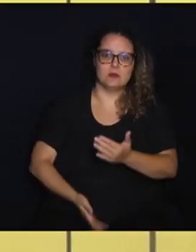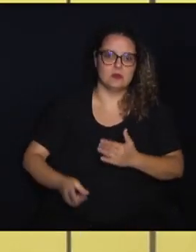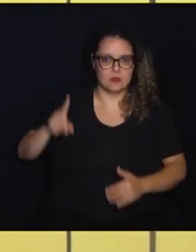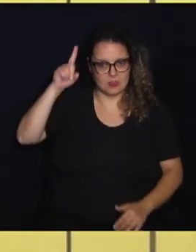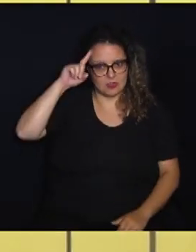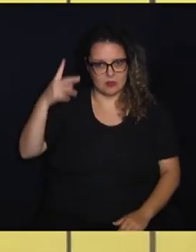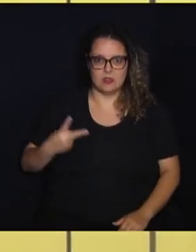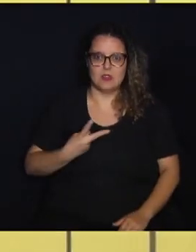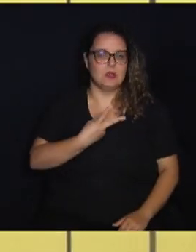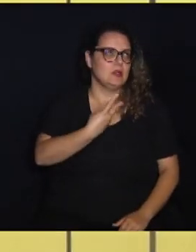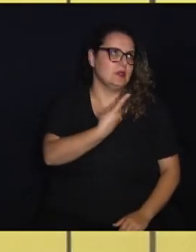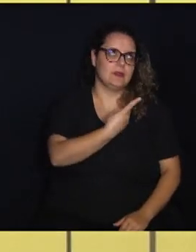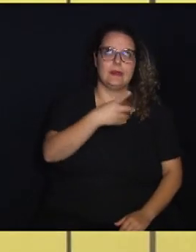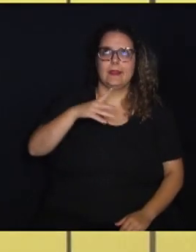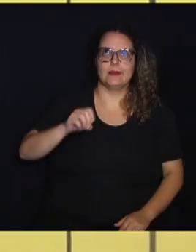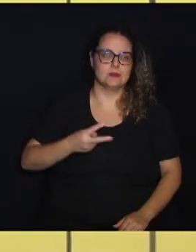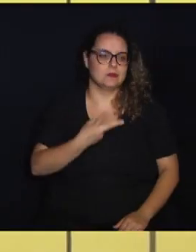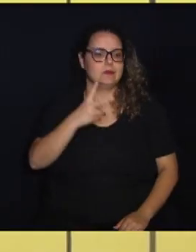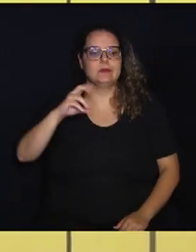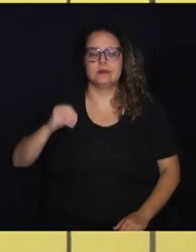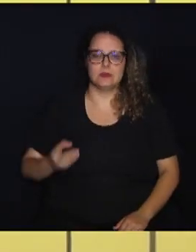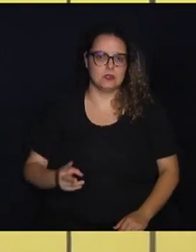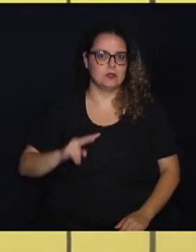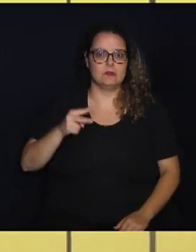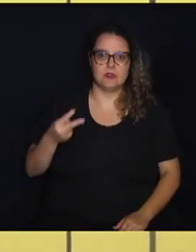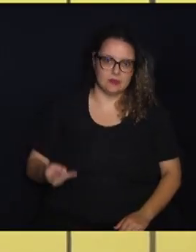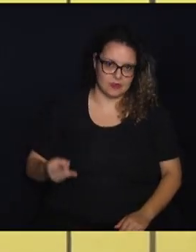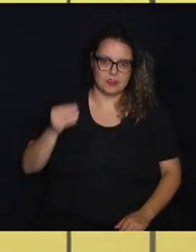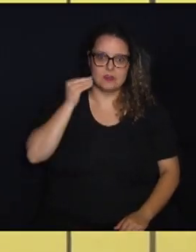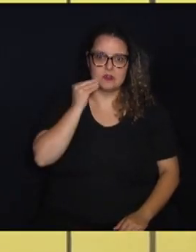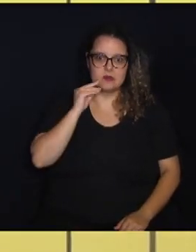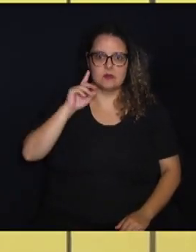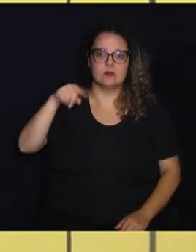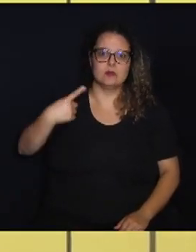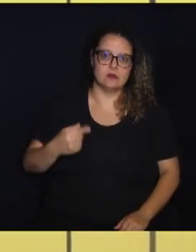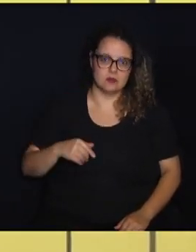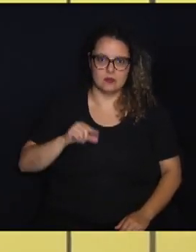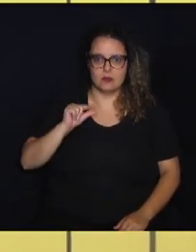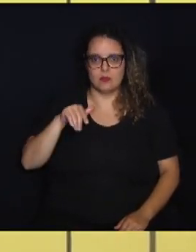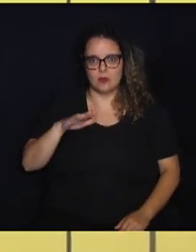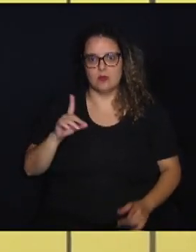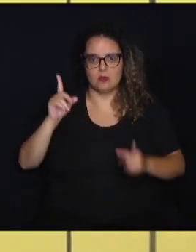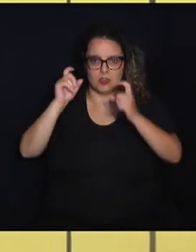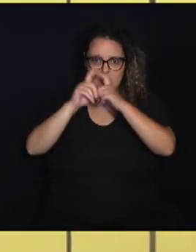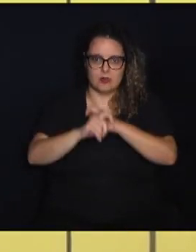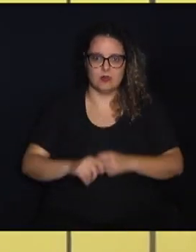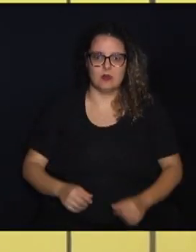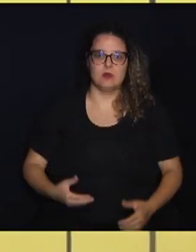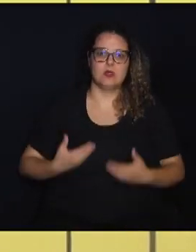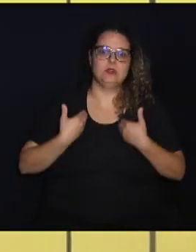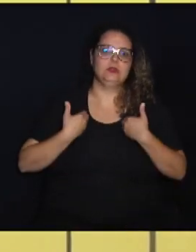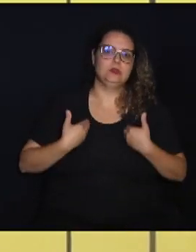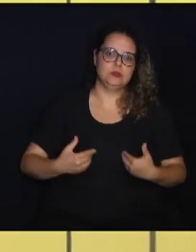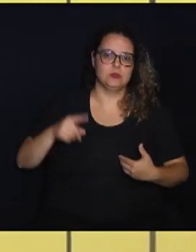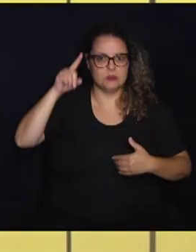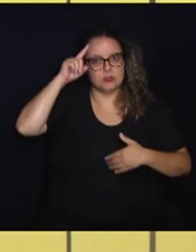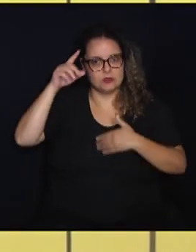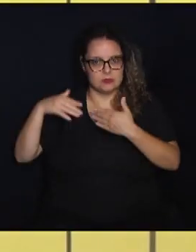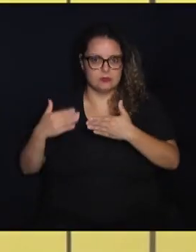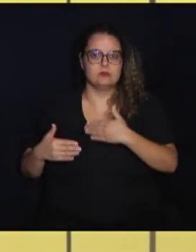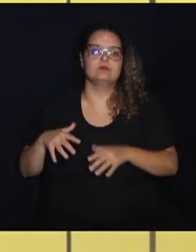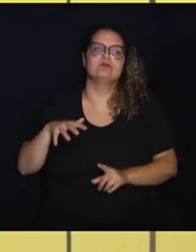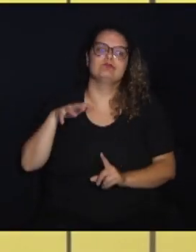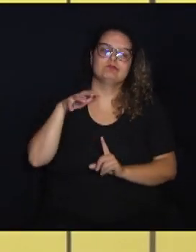10ª, 20ª ou sei lá quantas vezes ela tentou, a próxima sempre vai ser um pouco mais difícil. E o cansaço do dia a dia também